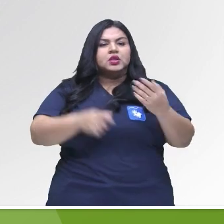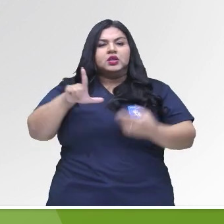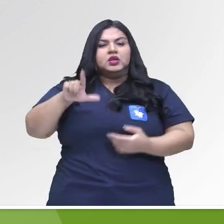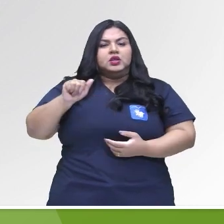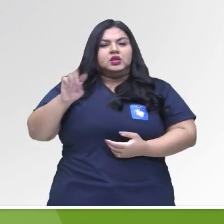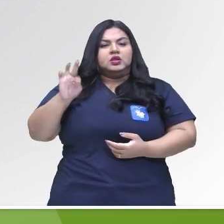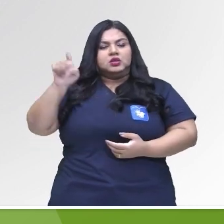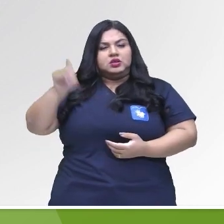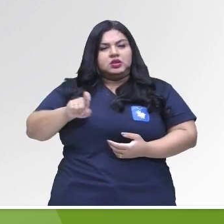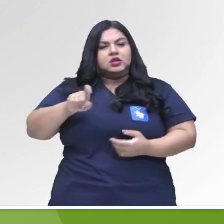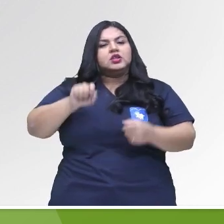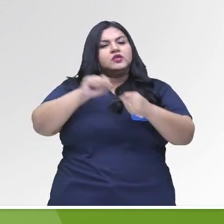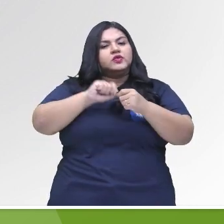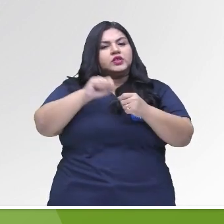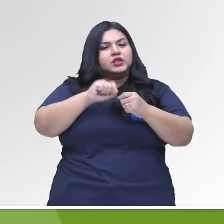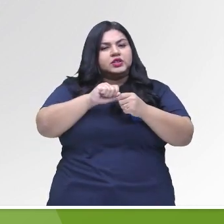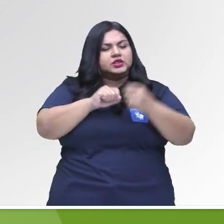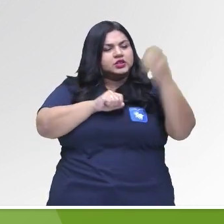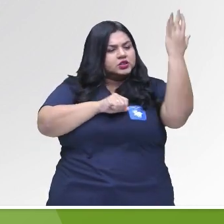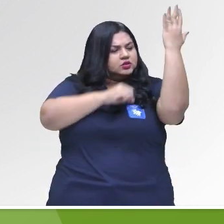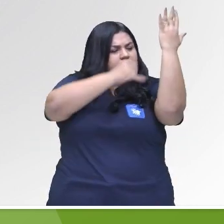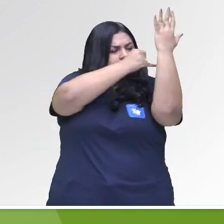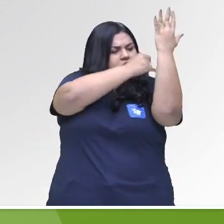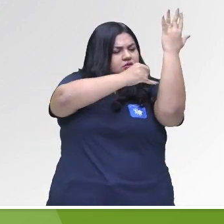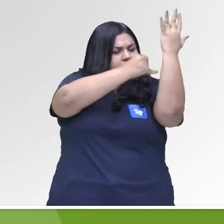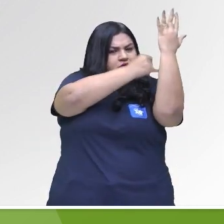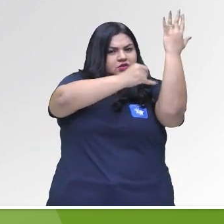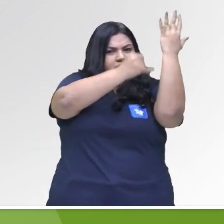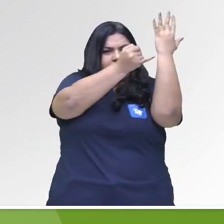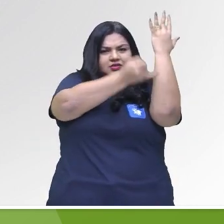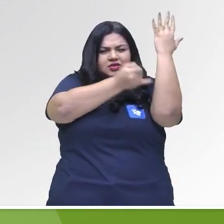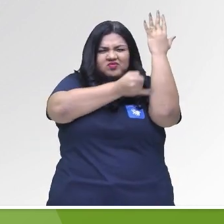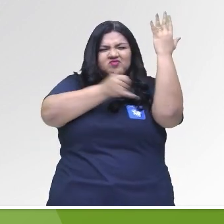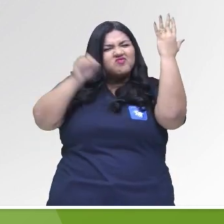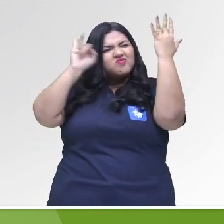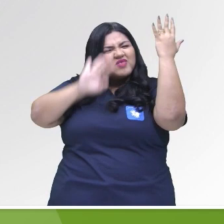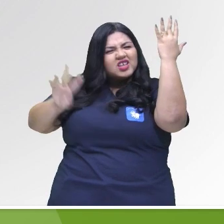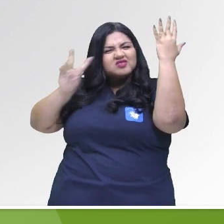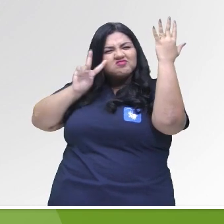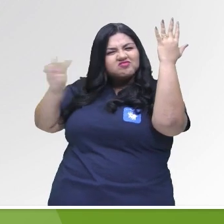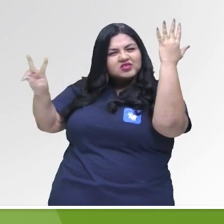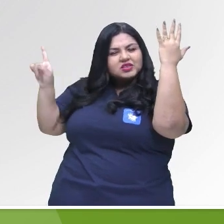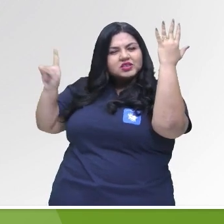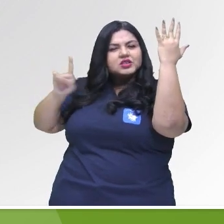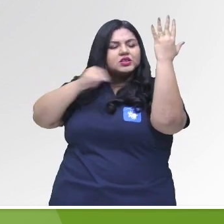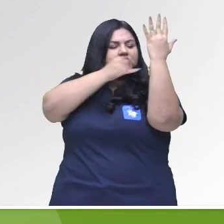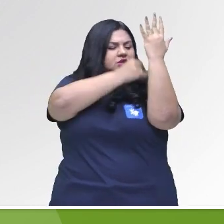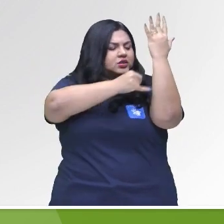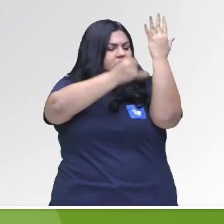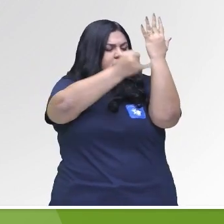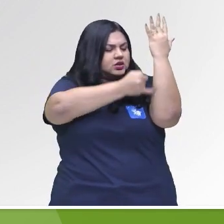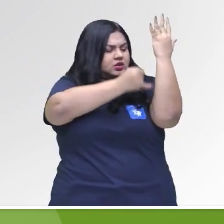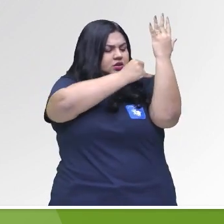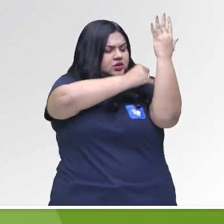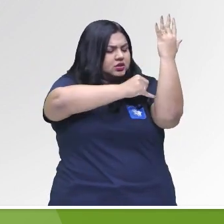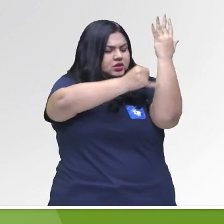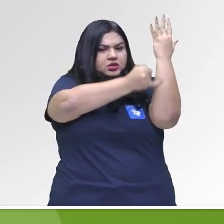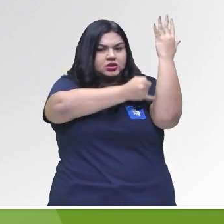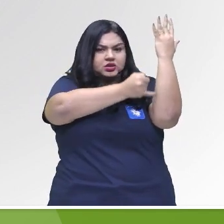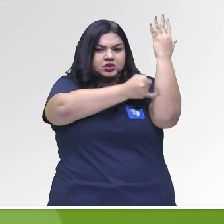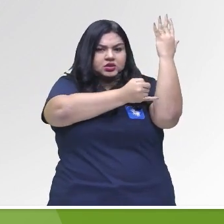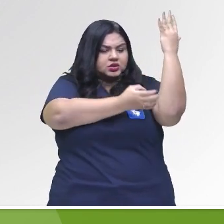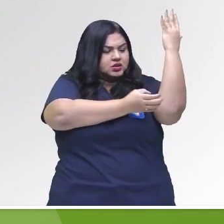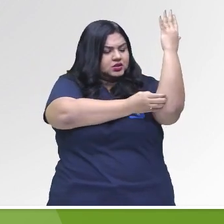obtido fazendo talos no tronco, como você pode visualizar aqui na imagem, da seringueira, e recolhe-se